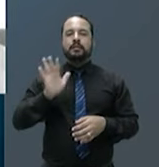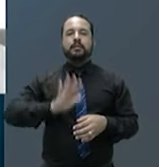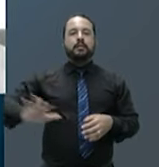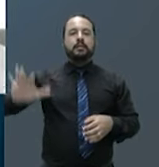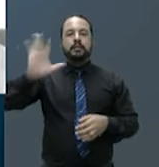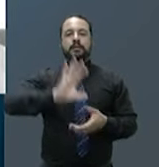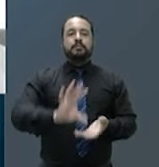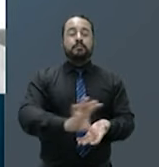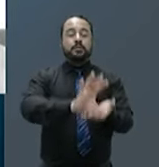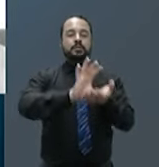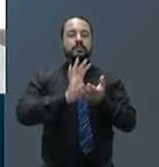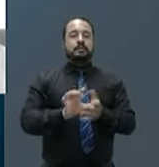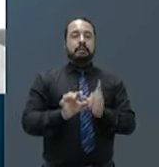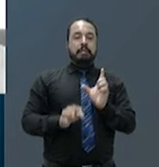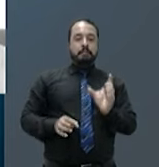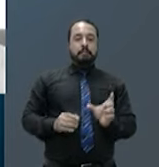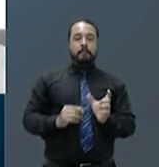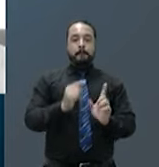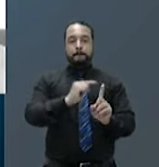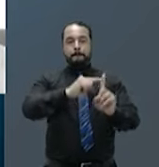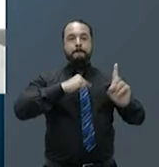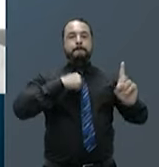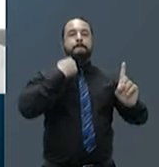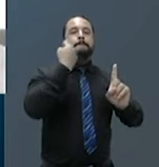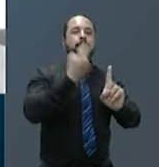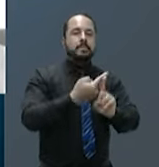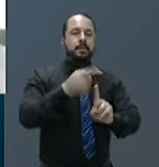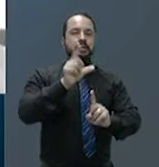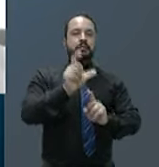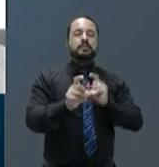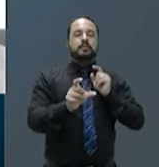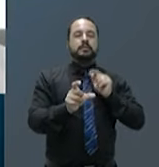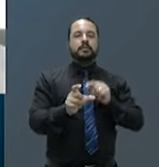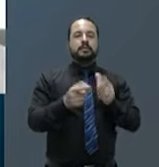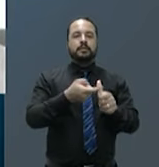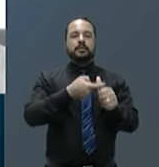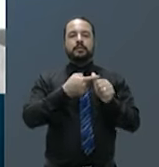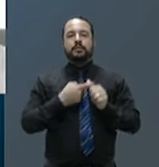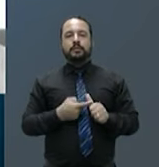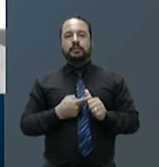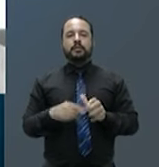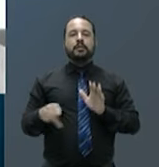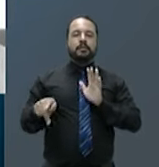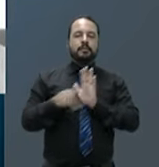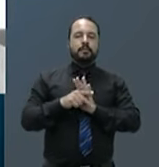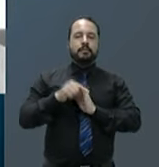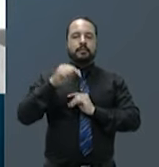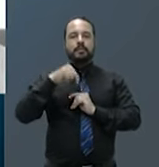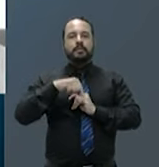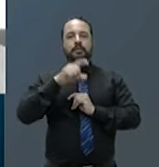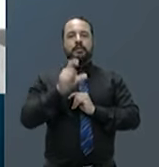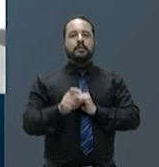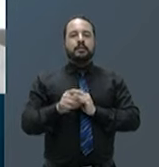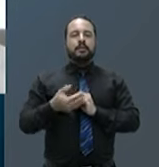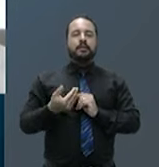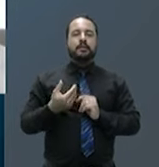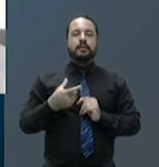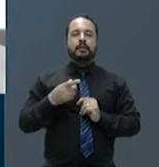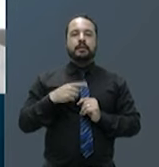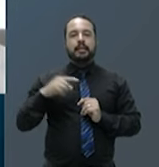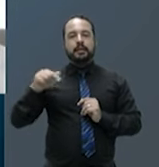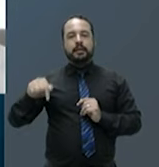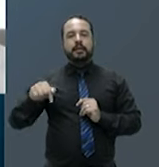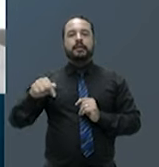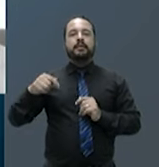a verdade é que já se admitiu a requerente, a própria requerente admitiu que ela pretende